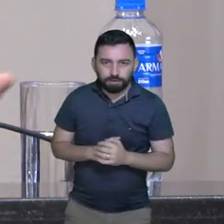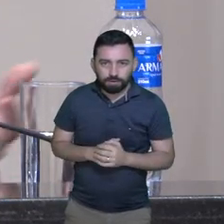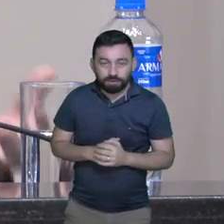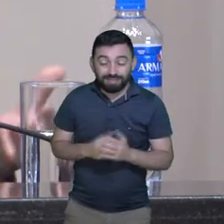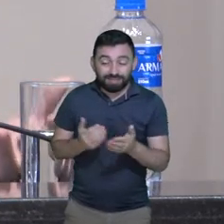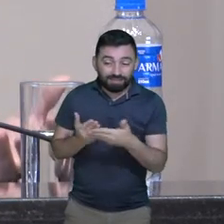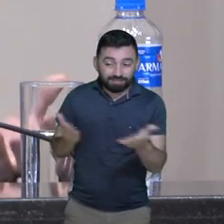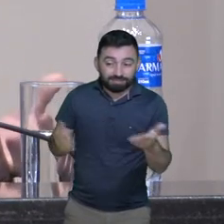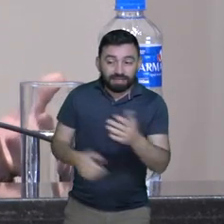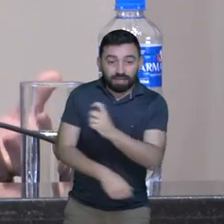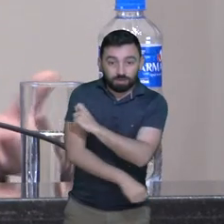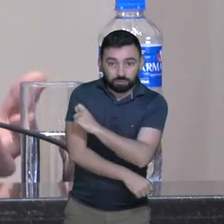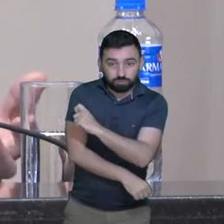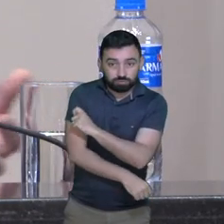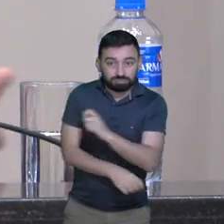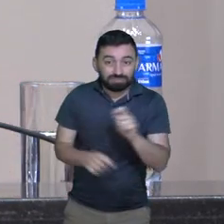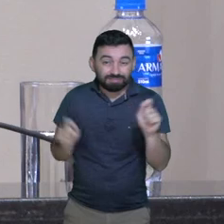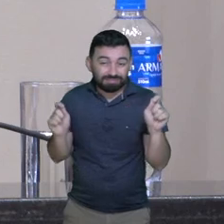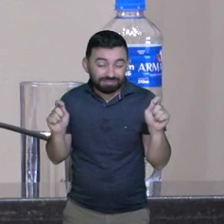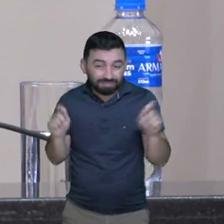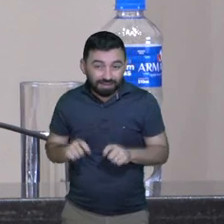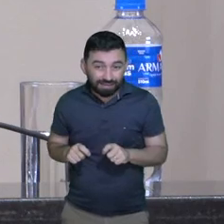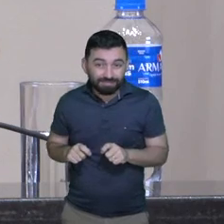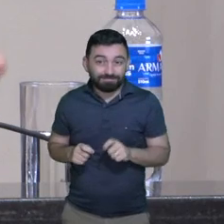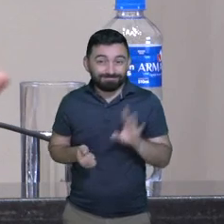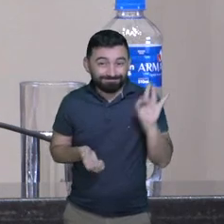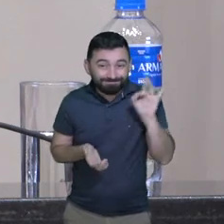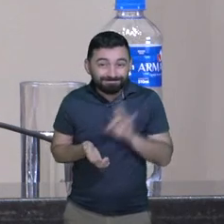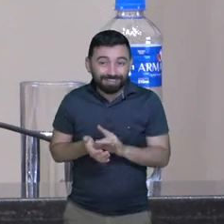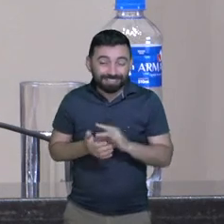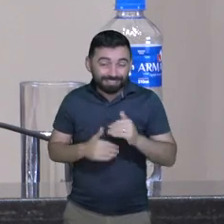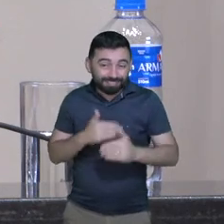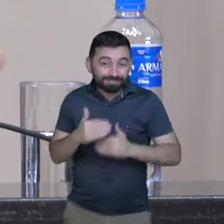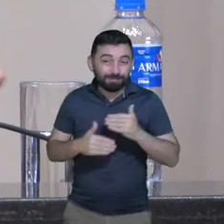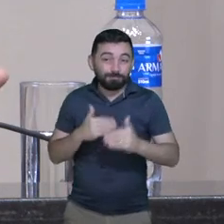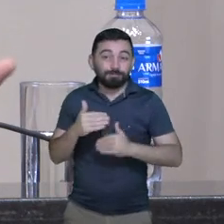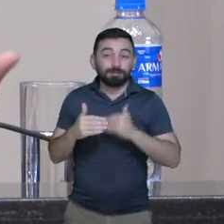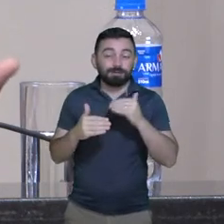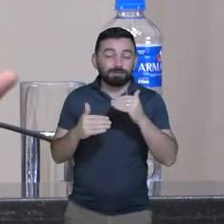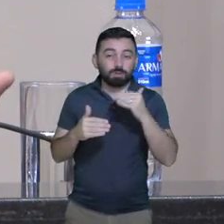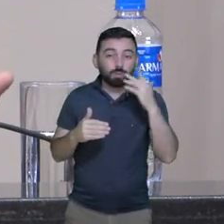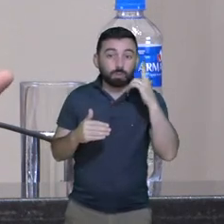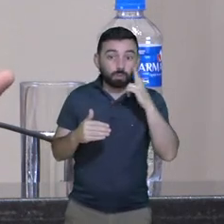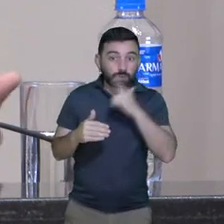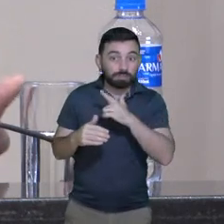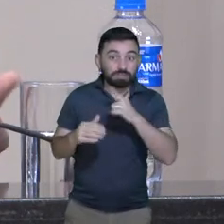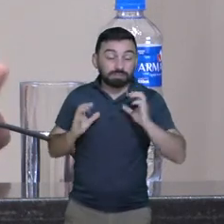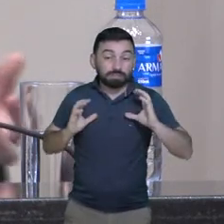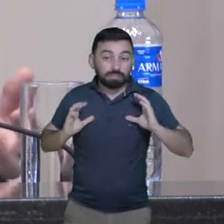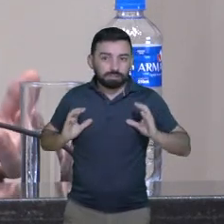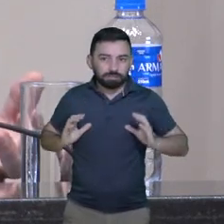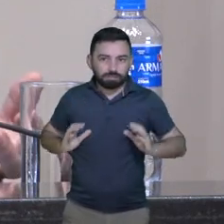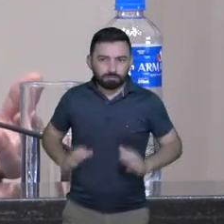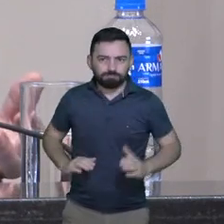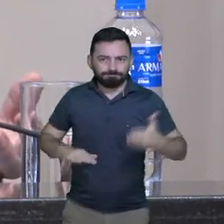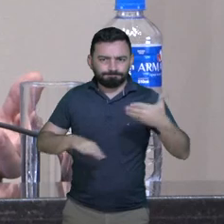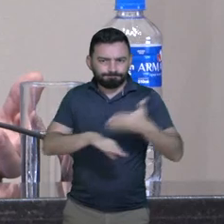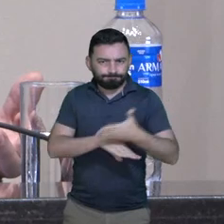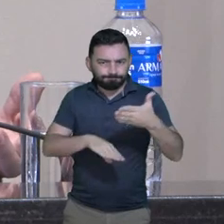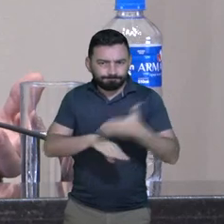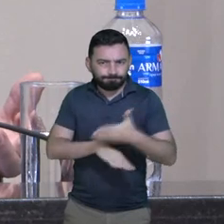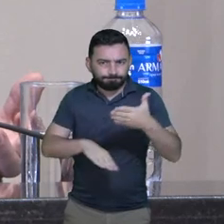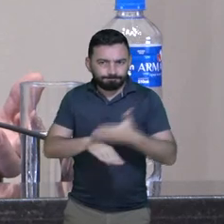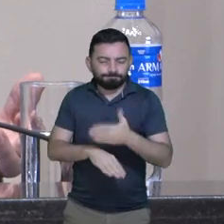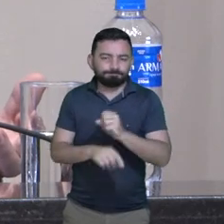estudantes então possam de fato eh desenvolver-se e serem cidadãos participativos de uma